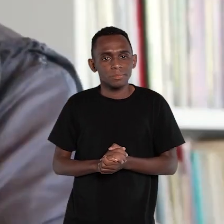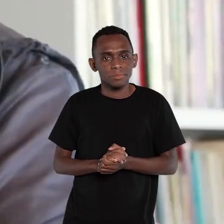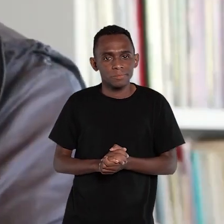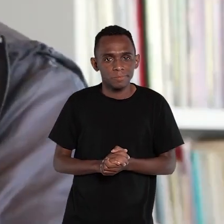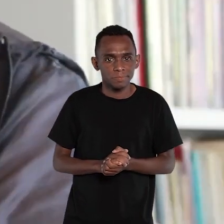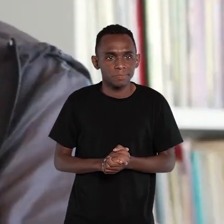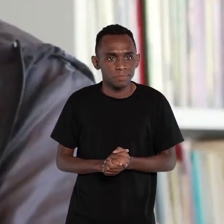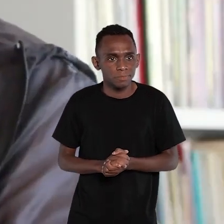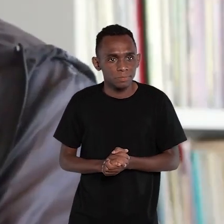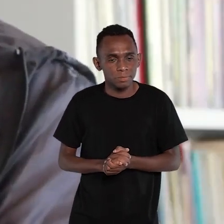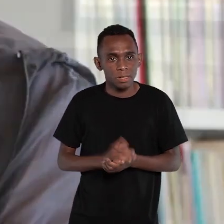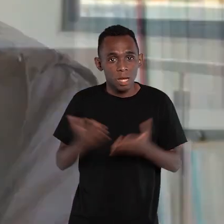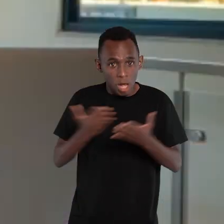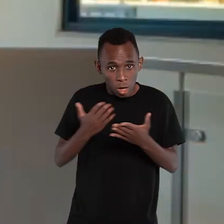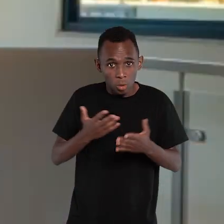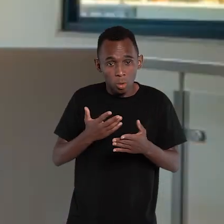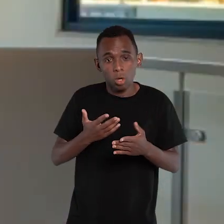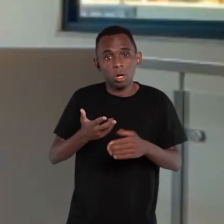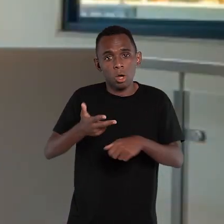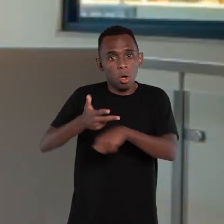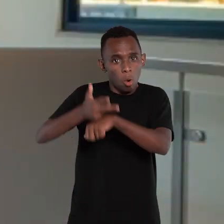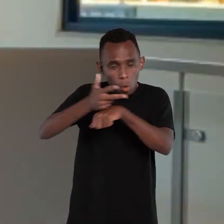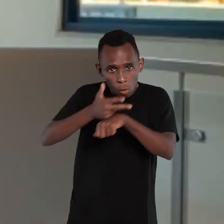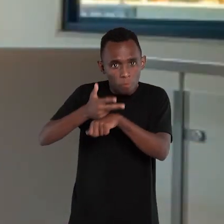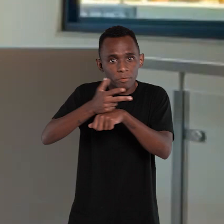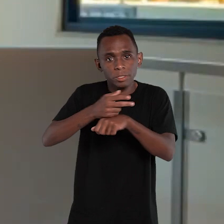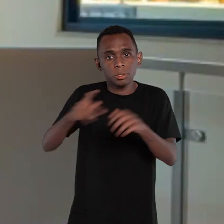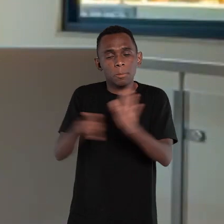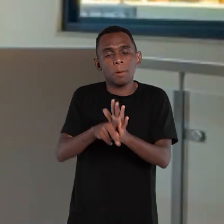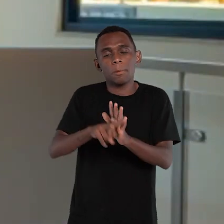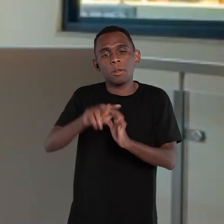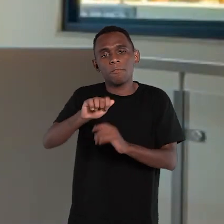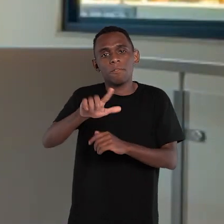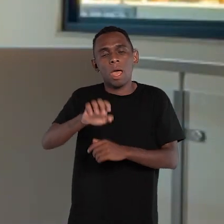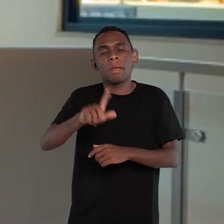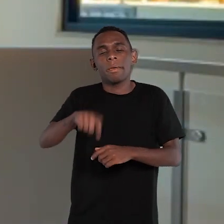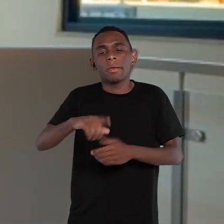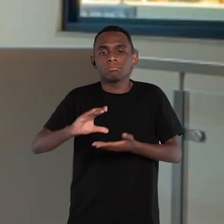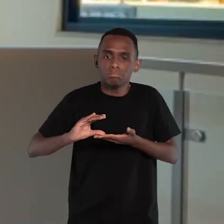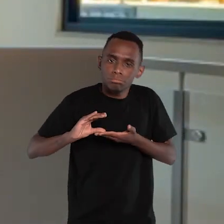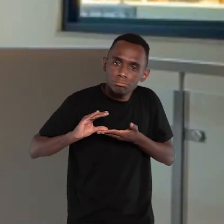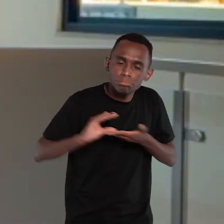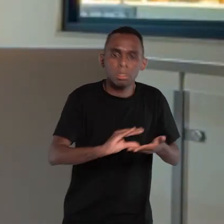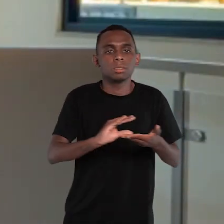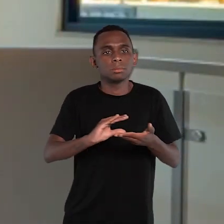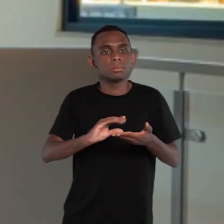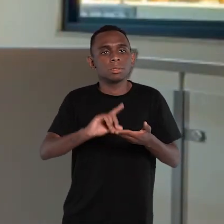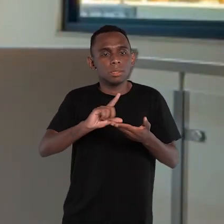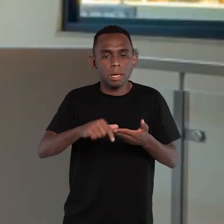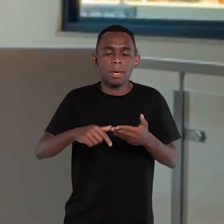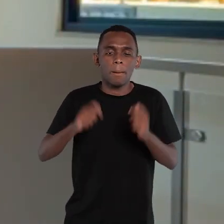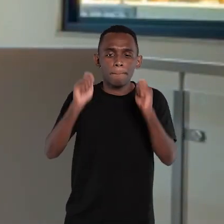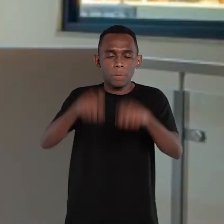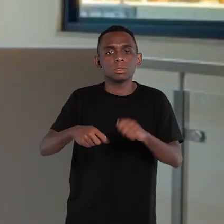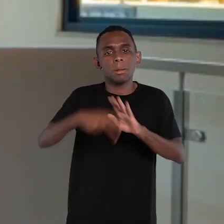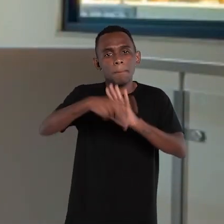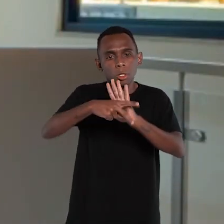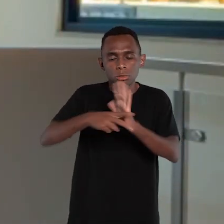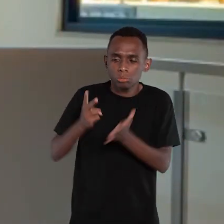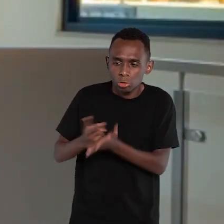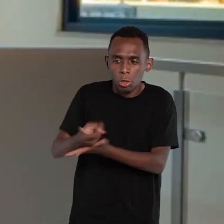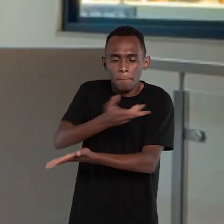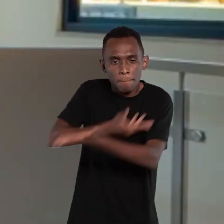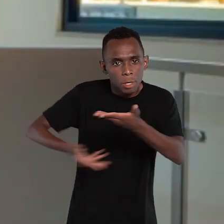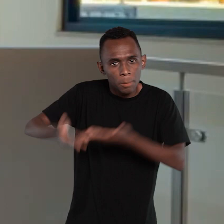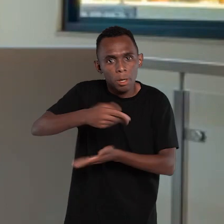com o VT do Instituto Cultural Vale, que patrocina esse segmento do Sempre